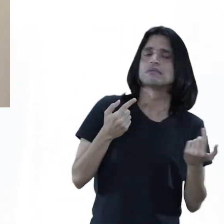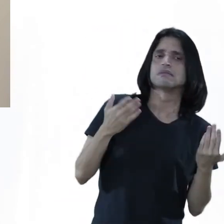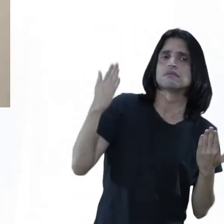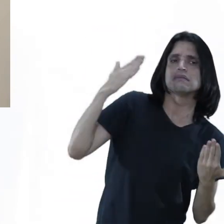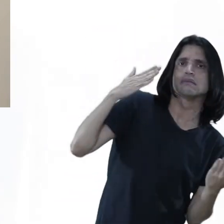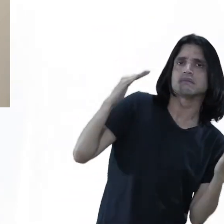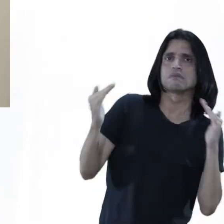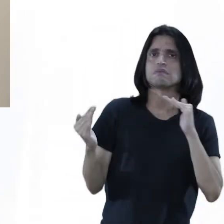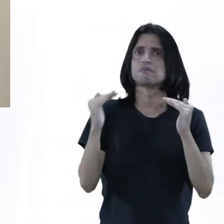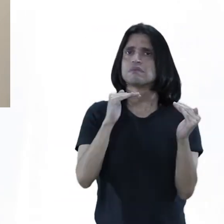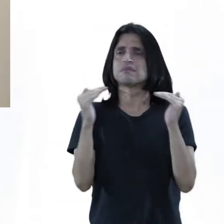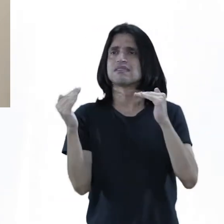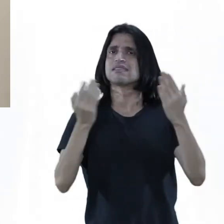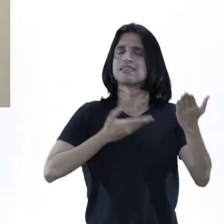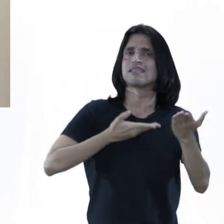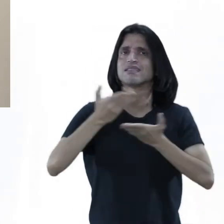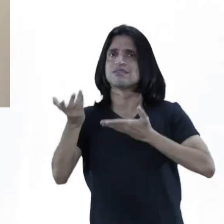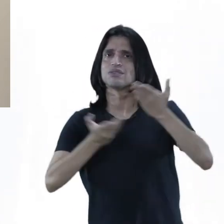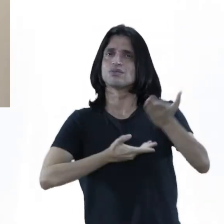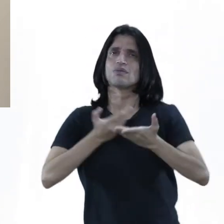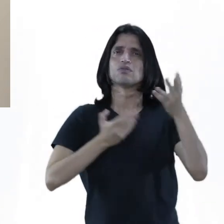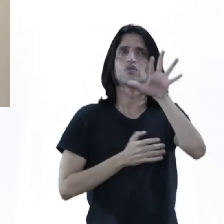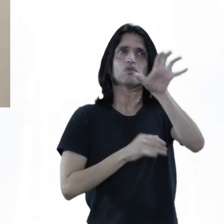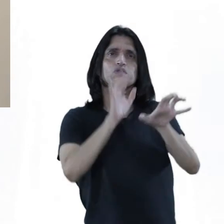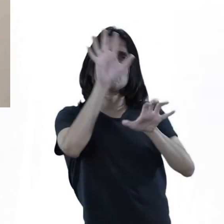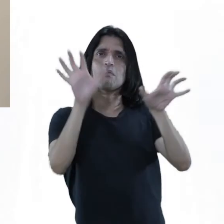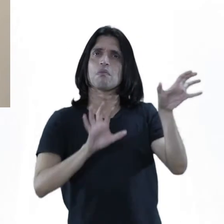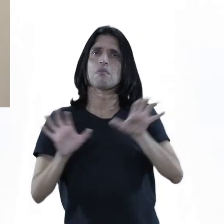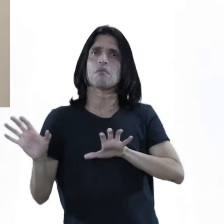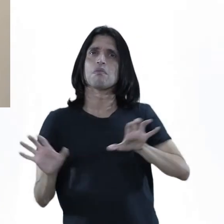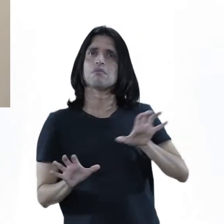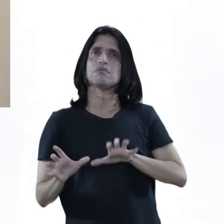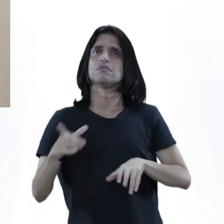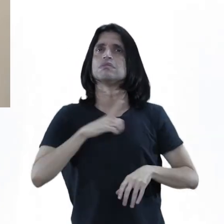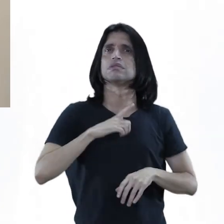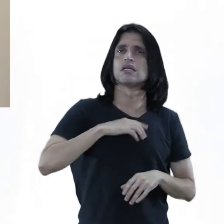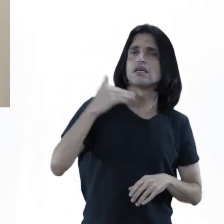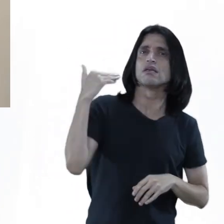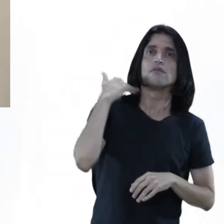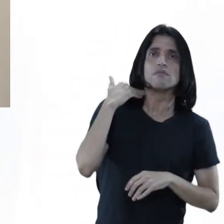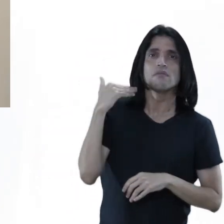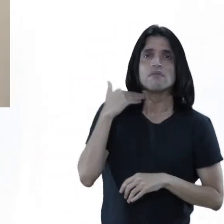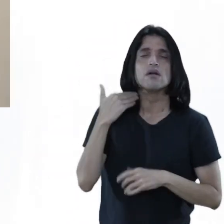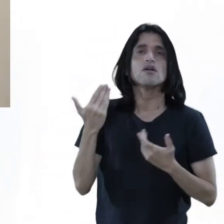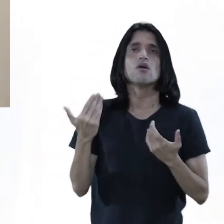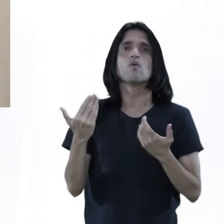fechados nessa relação dos BRICS e nas relações econômicas entre os blocos. Já tem-se um banco, já tem-se